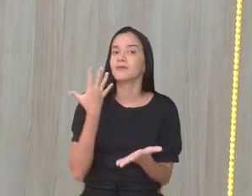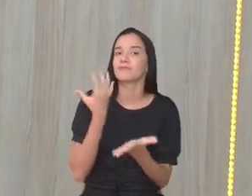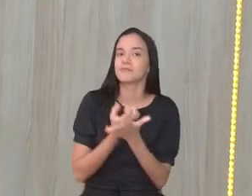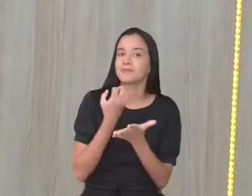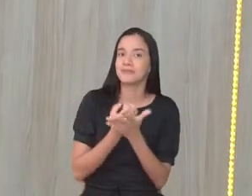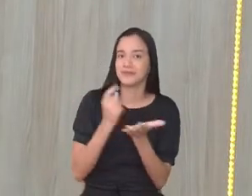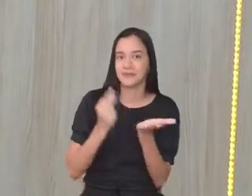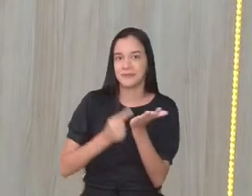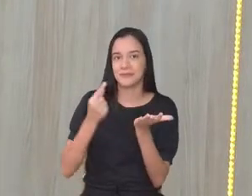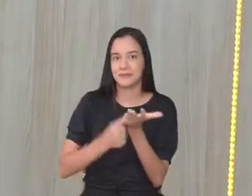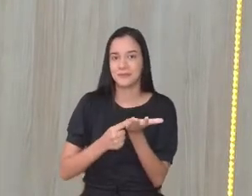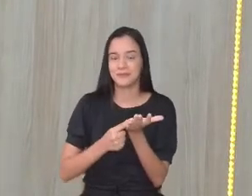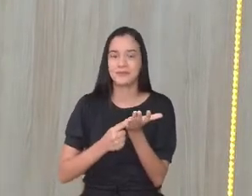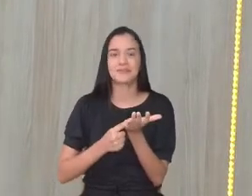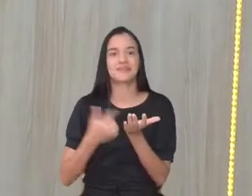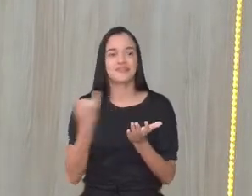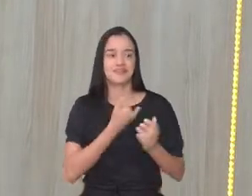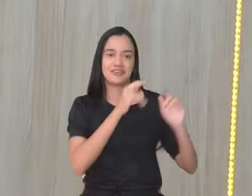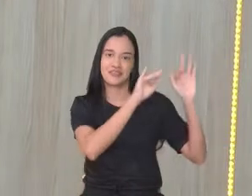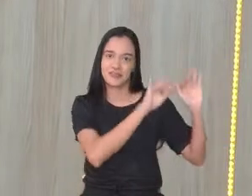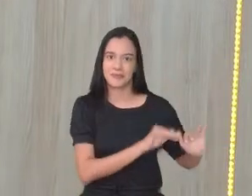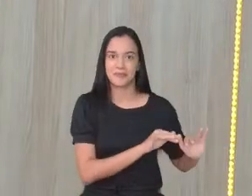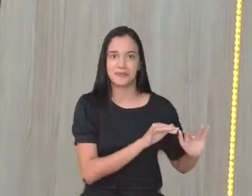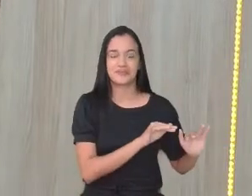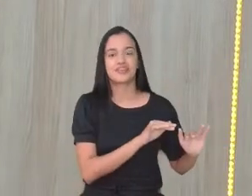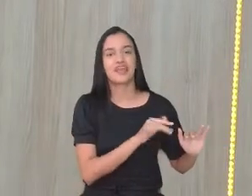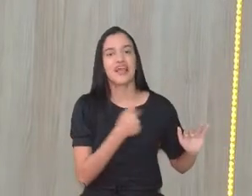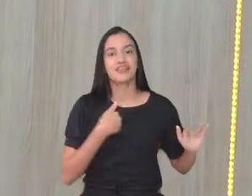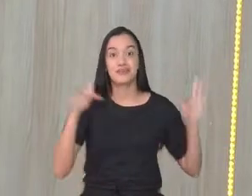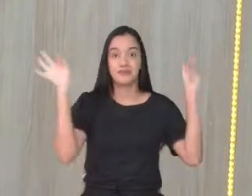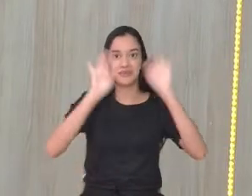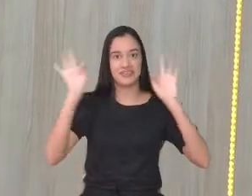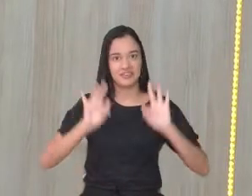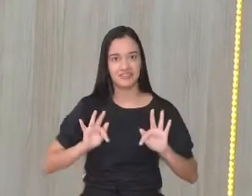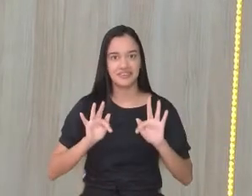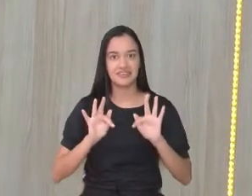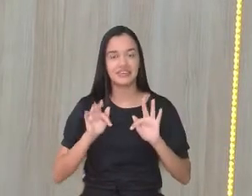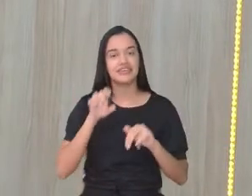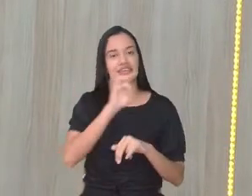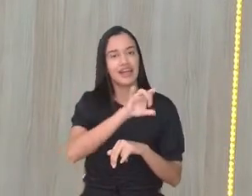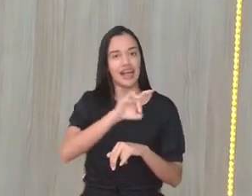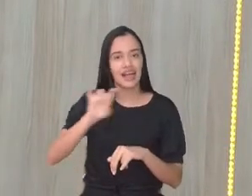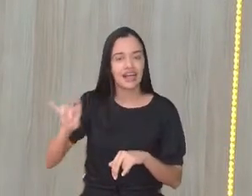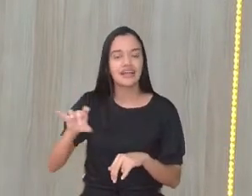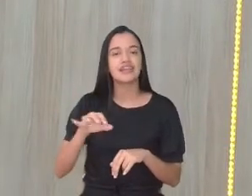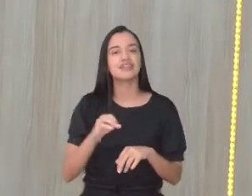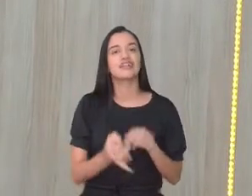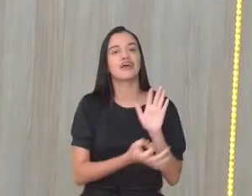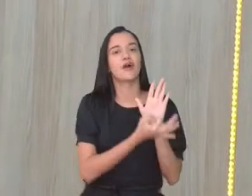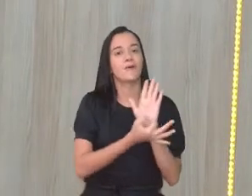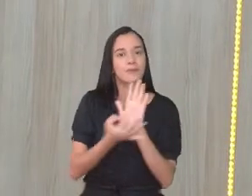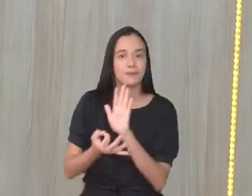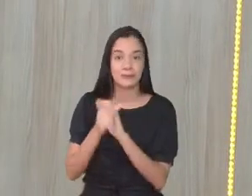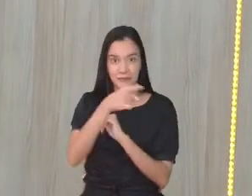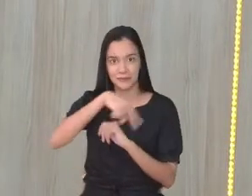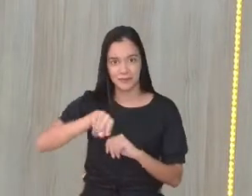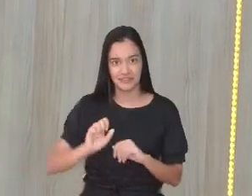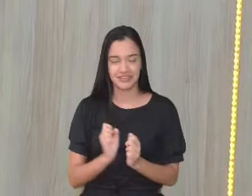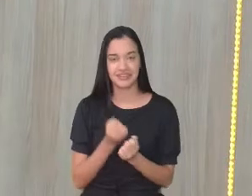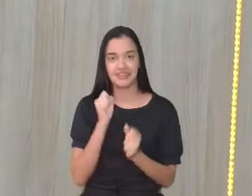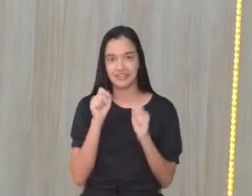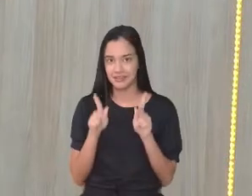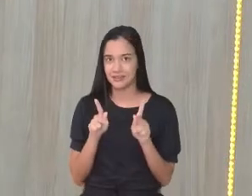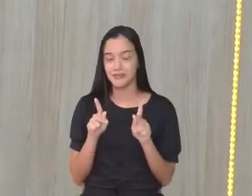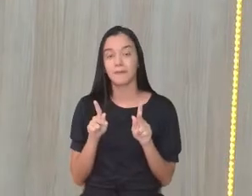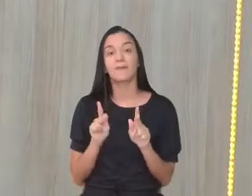aplicativo aí, fala com a gente no chat, a gente fica bastante feliz aí com cada comentário de vocês, tá bom?